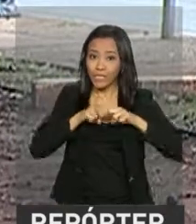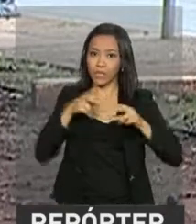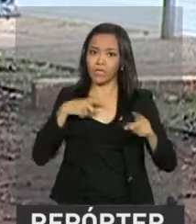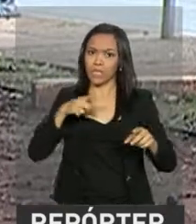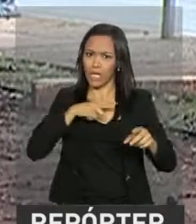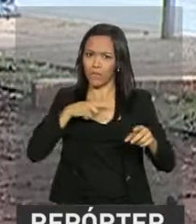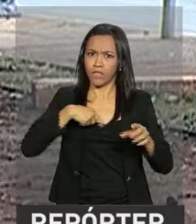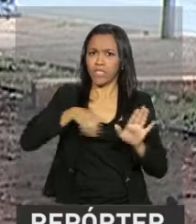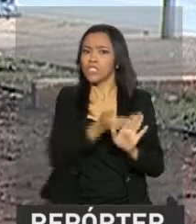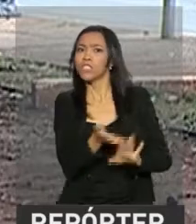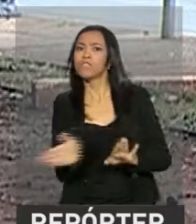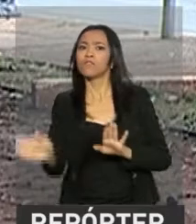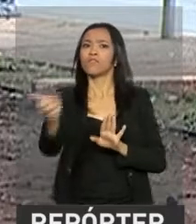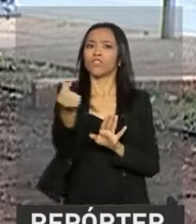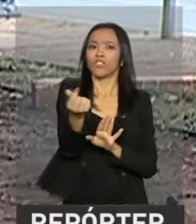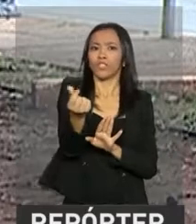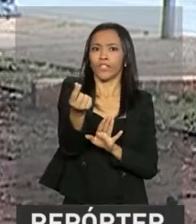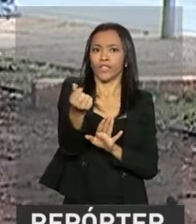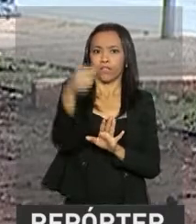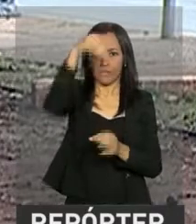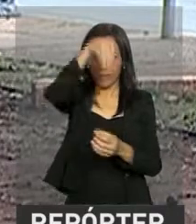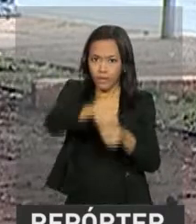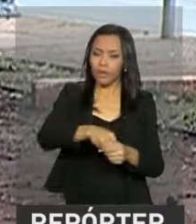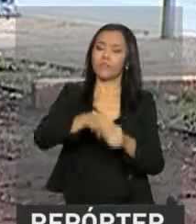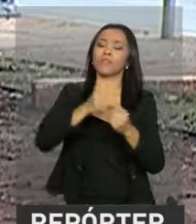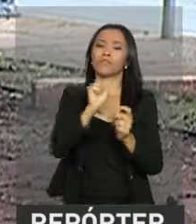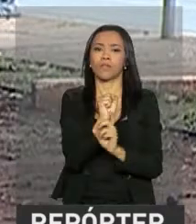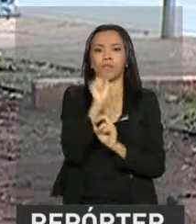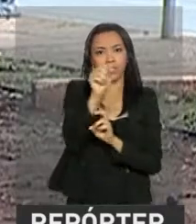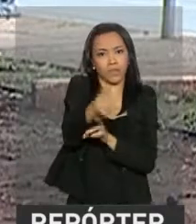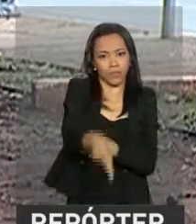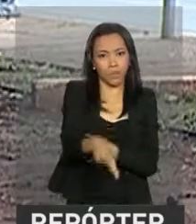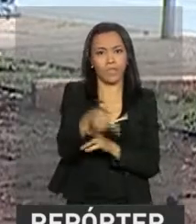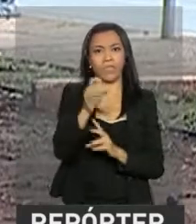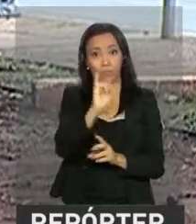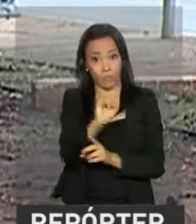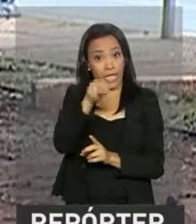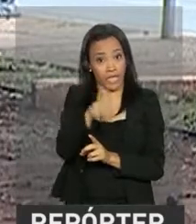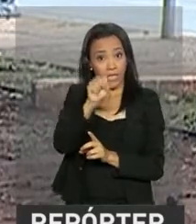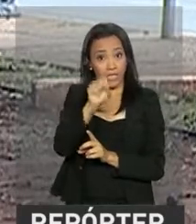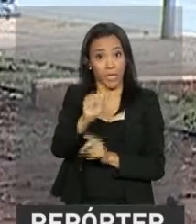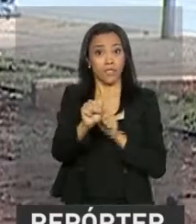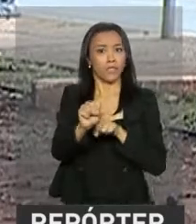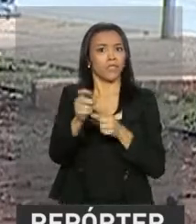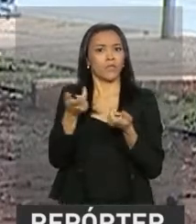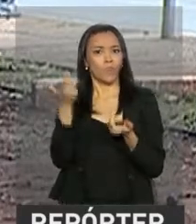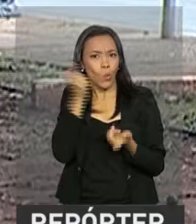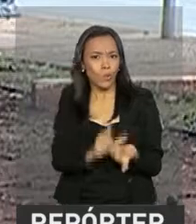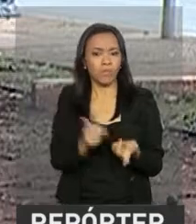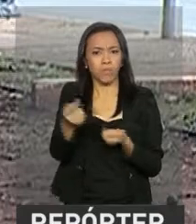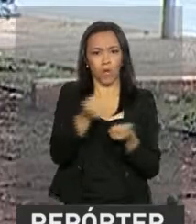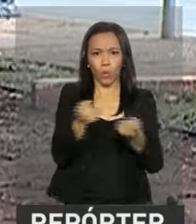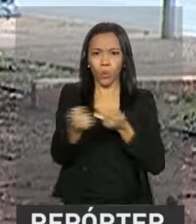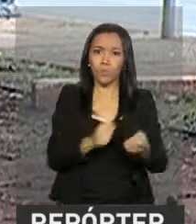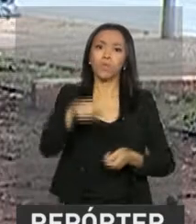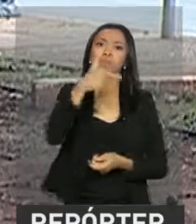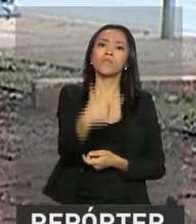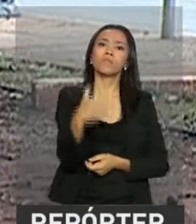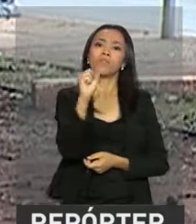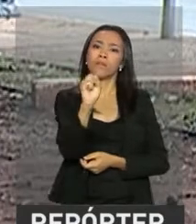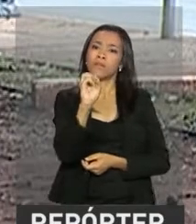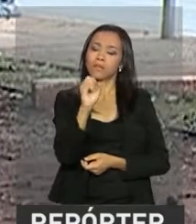de desvios de recursos na Previdência Social que permitiram uma economia de cerca de